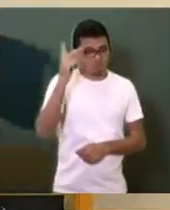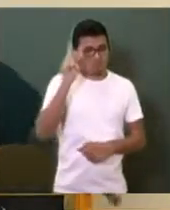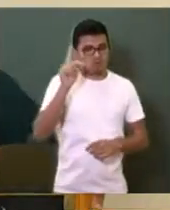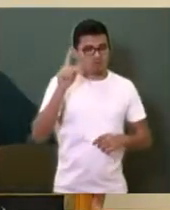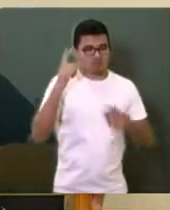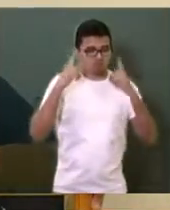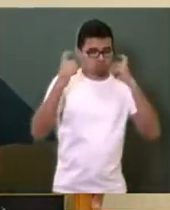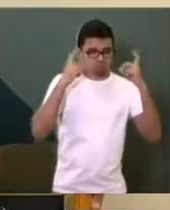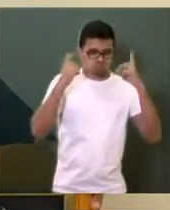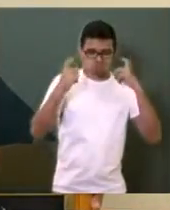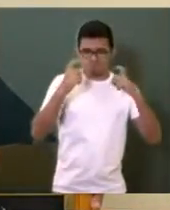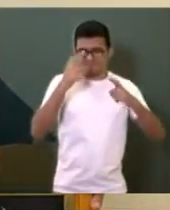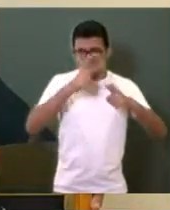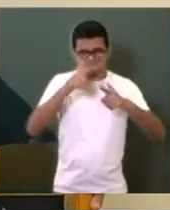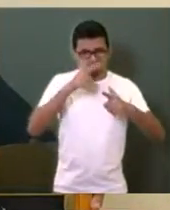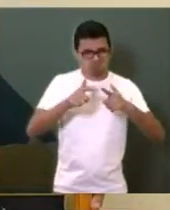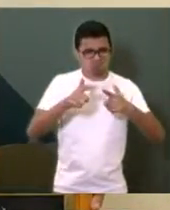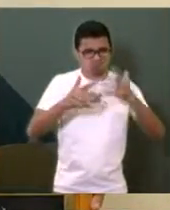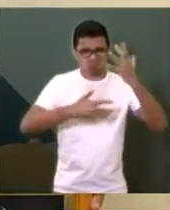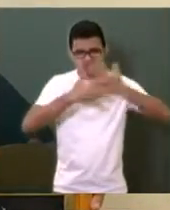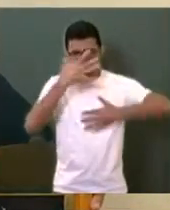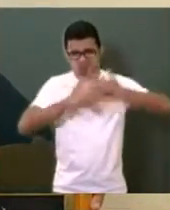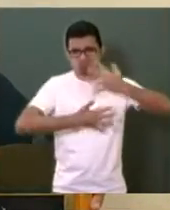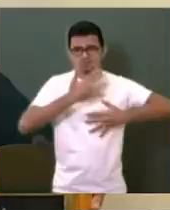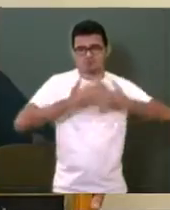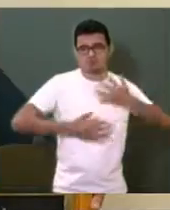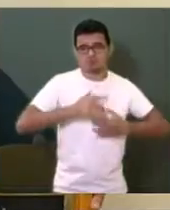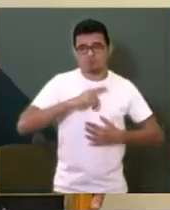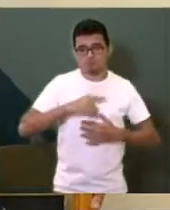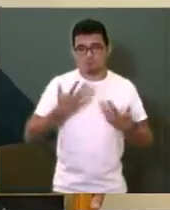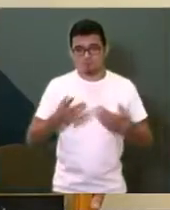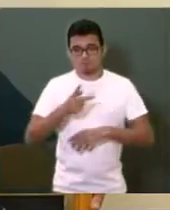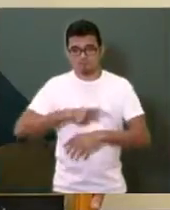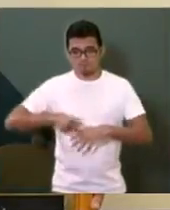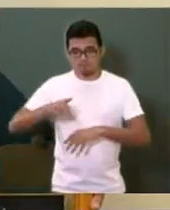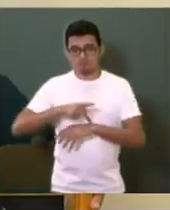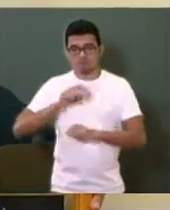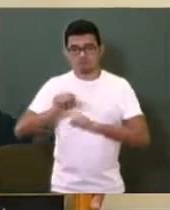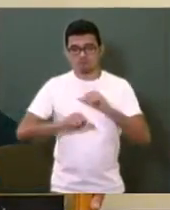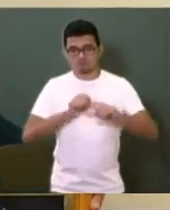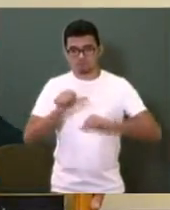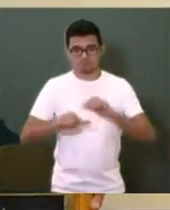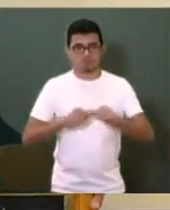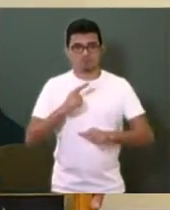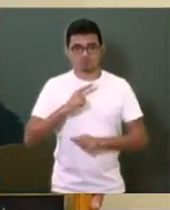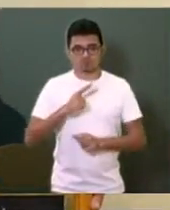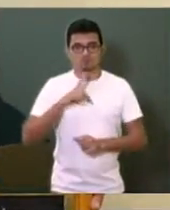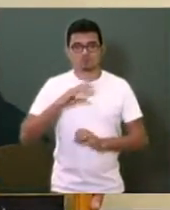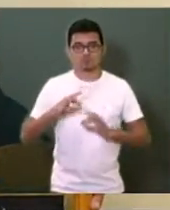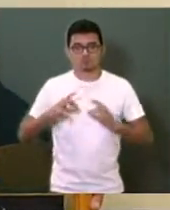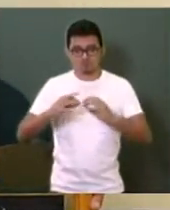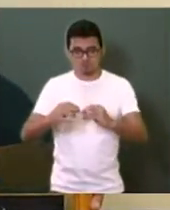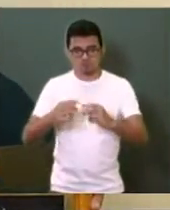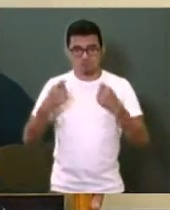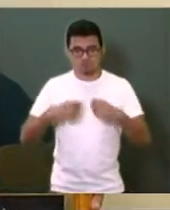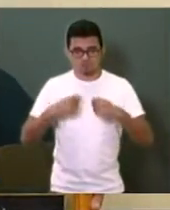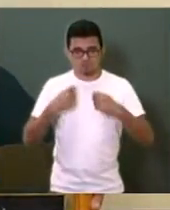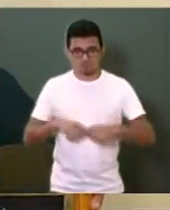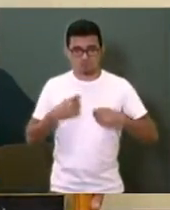lado então o país está mudando e essa mudança tem que é atingir a todos